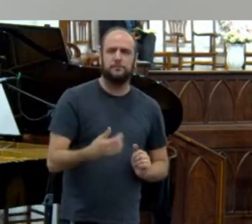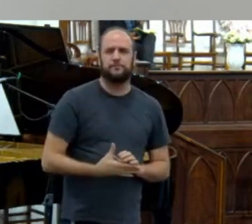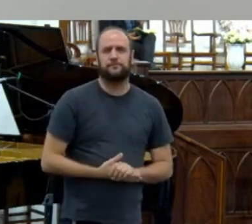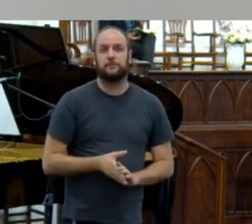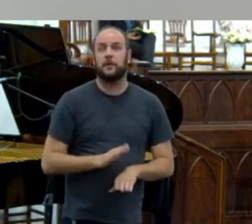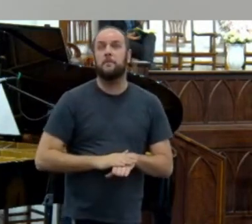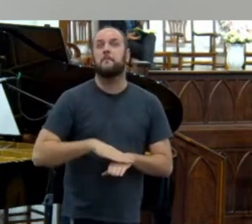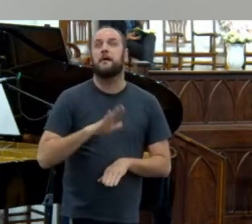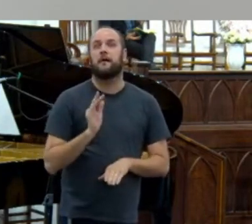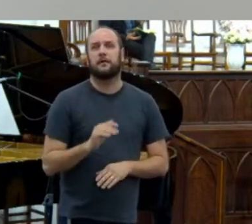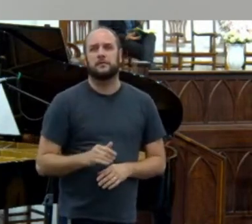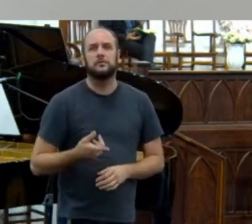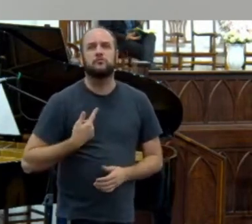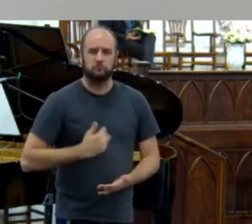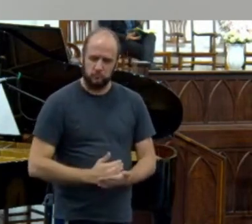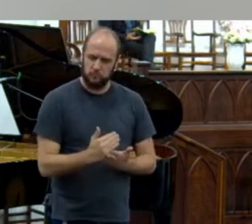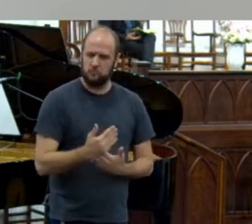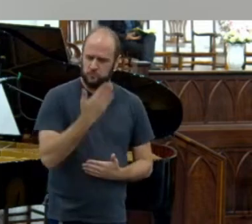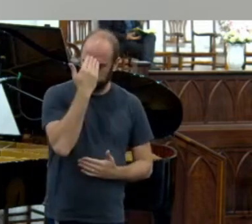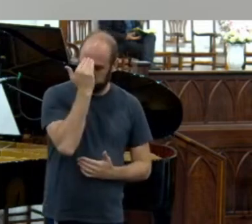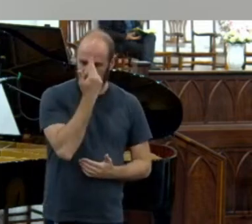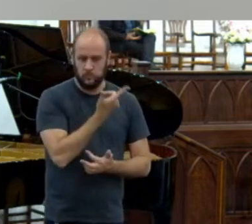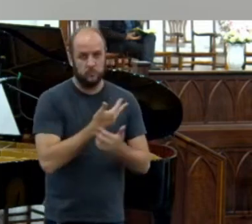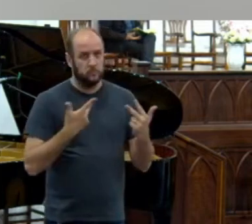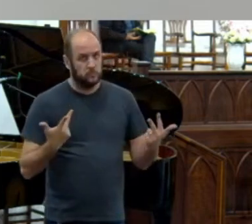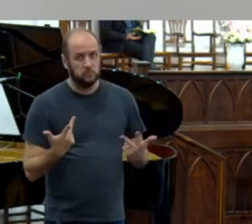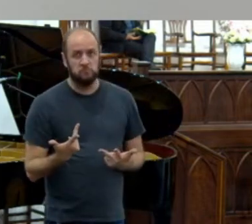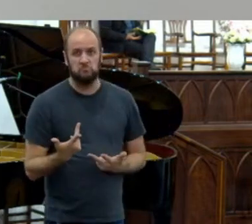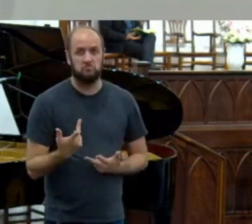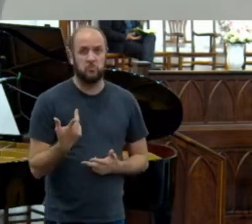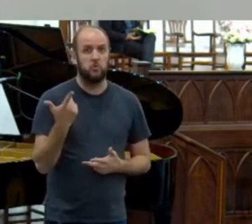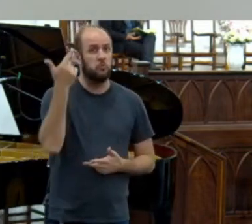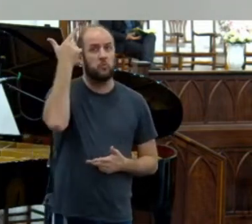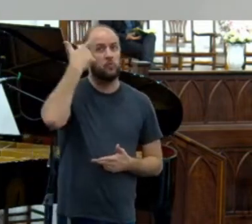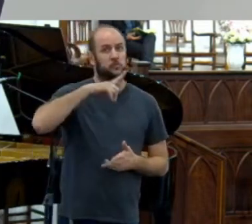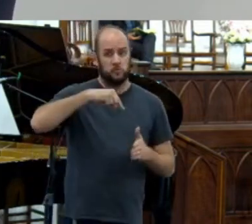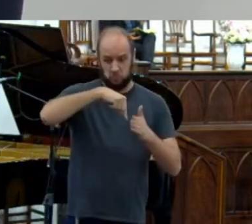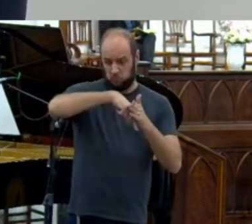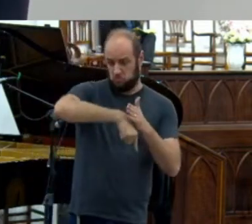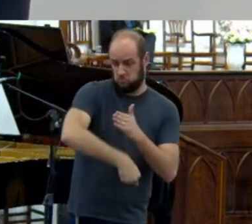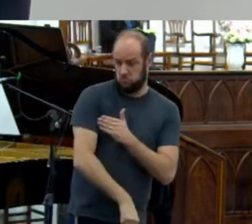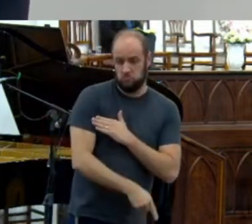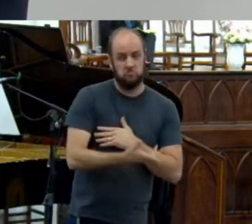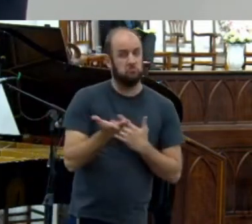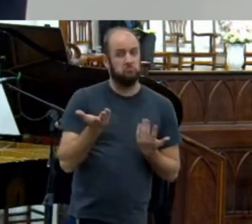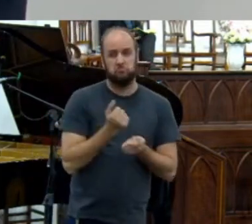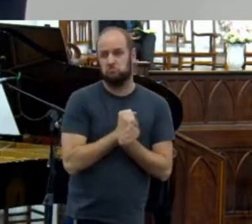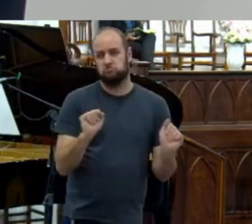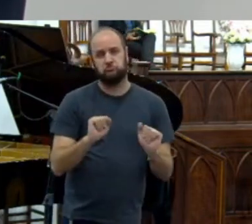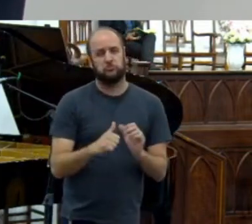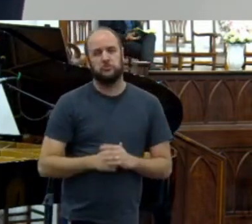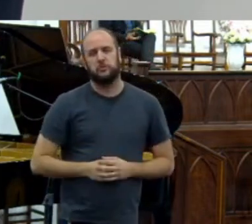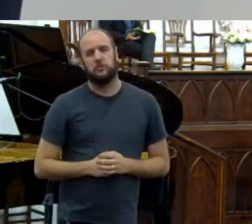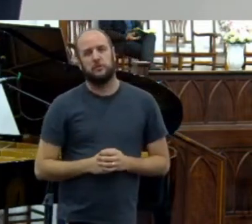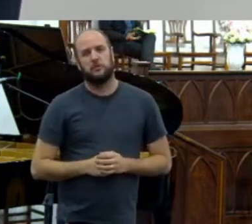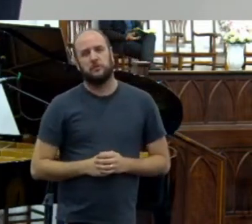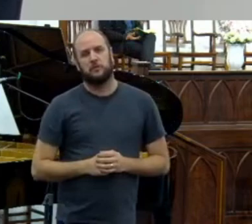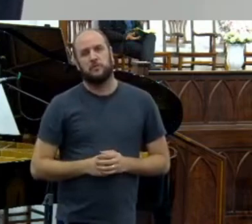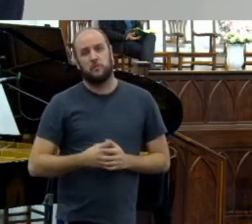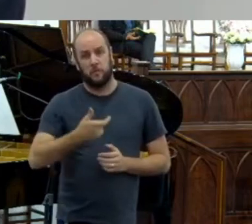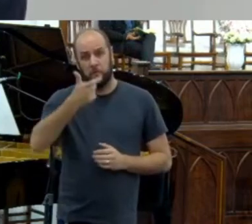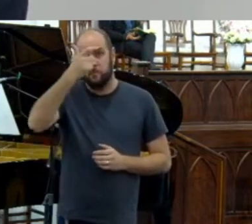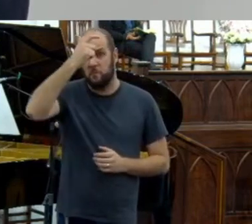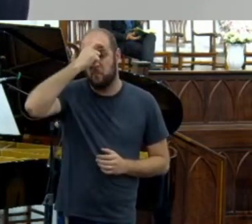quando começas a entender alguma coisa, não és capaz de ir muito além. As tuas